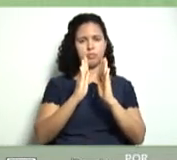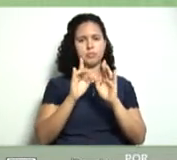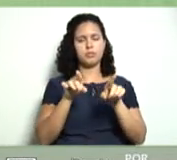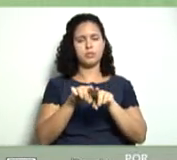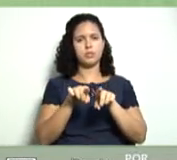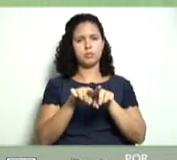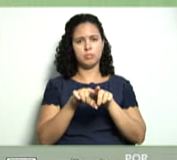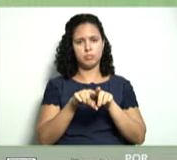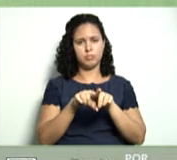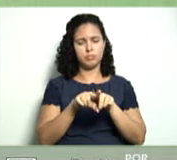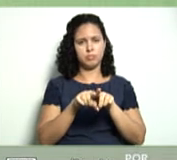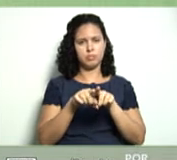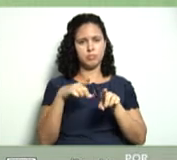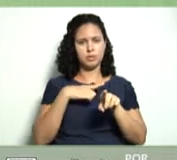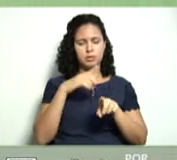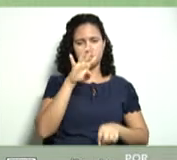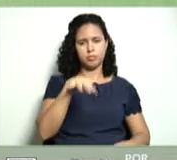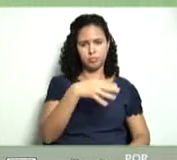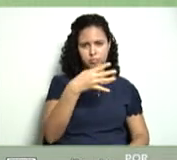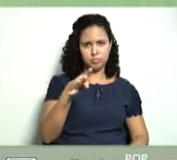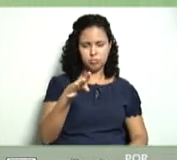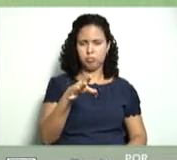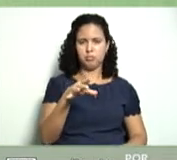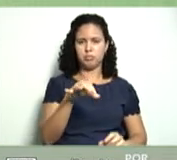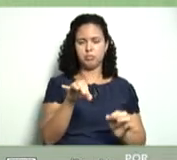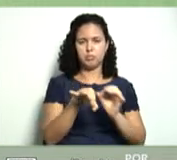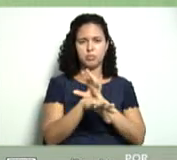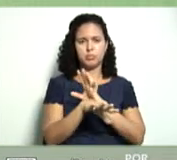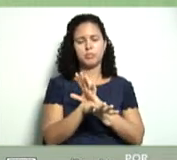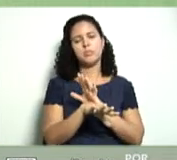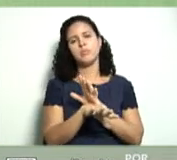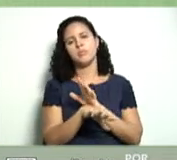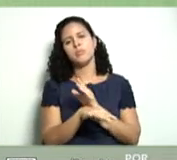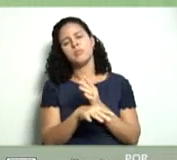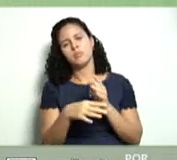uma tabela e também personalizada de acordo com